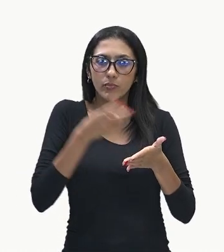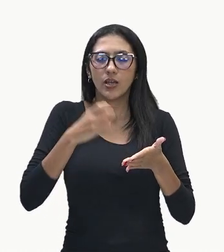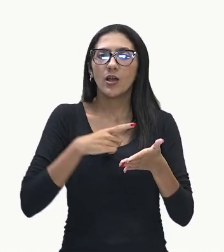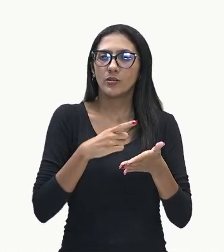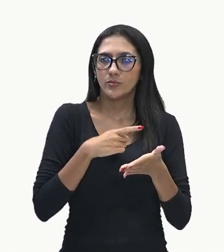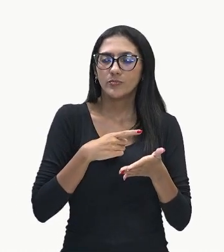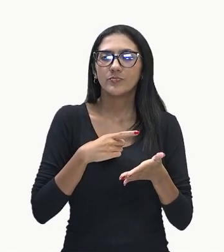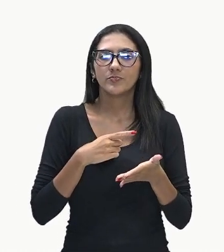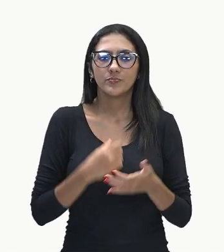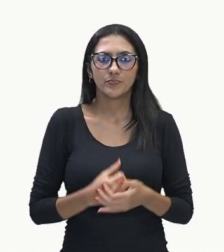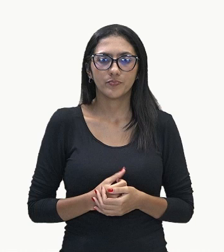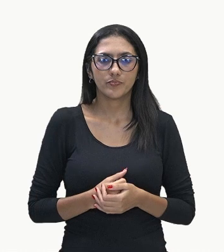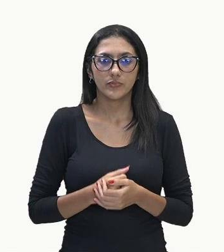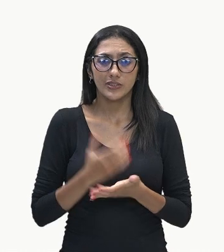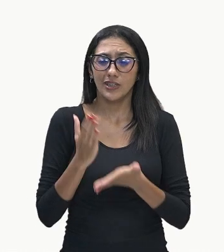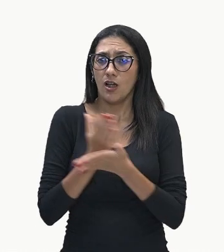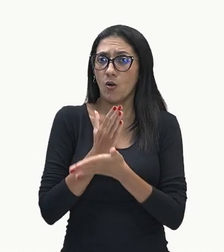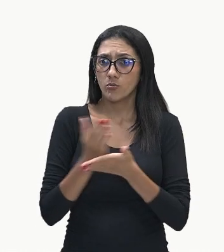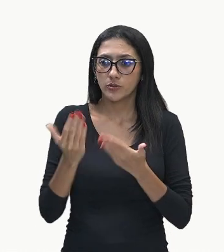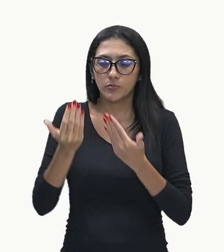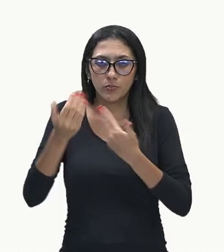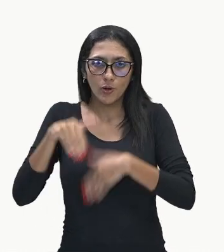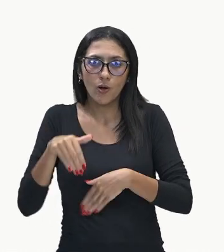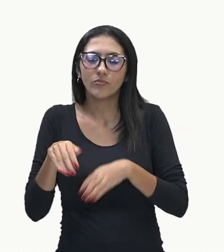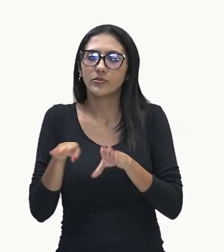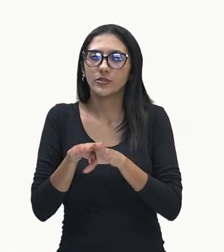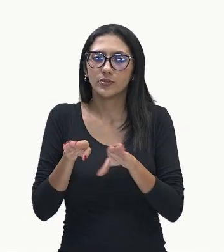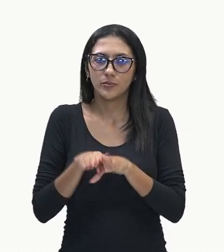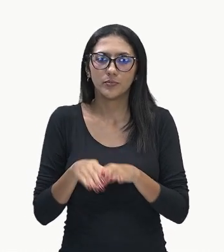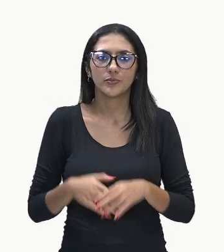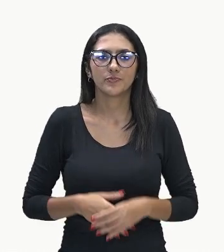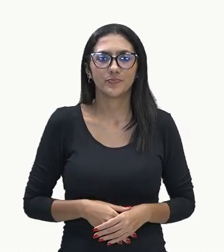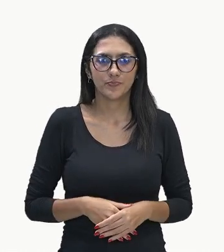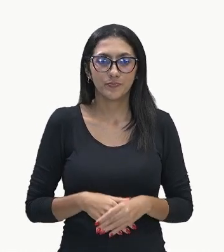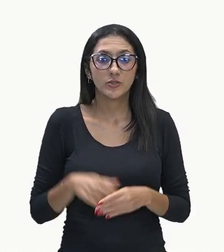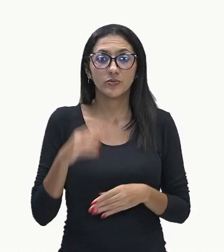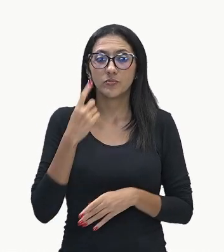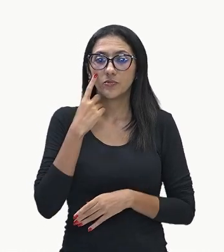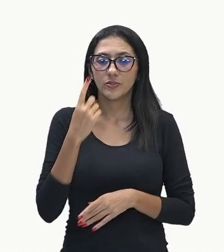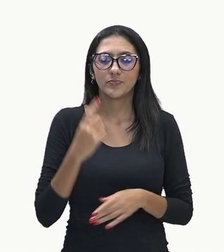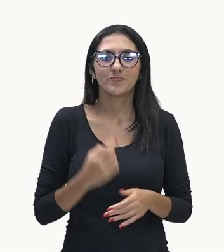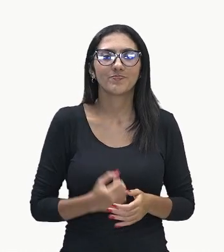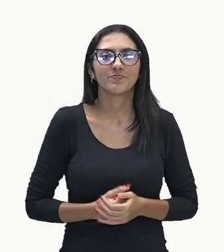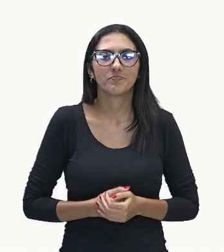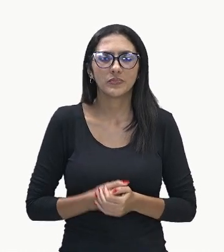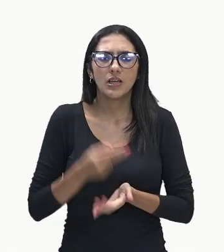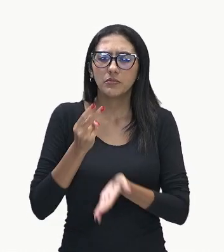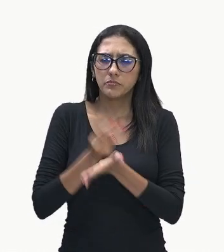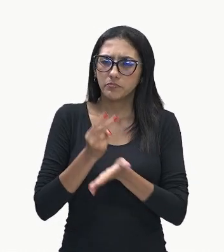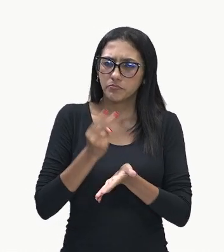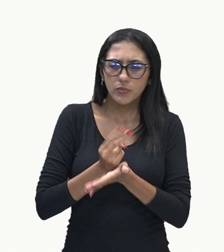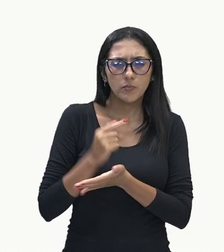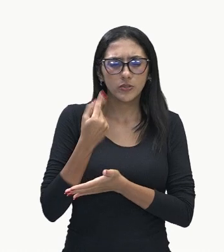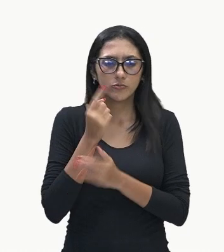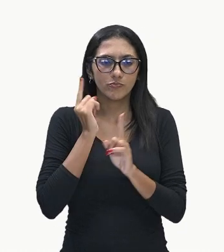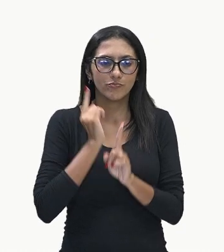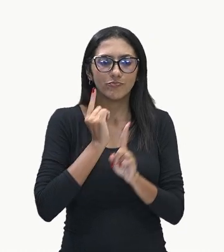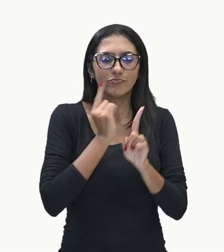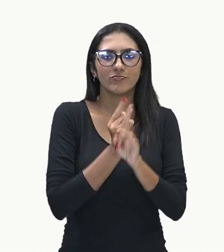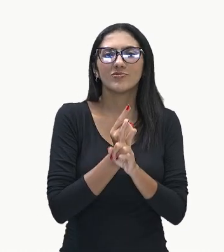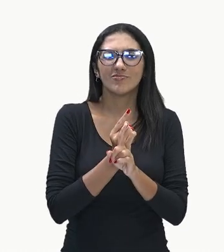até questão de provas, de exames. E olha o que diz. Sempre há os clássicos